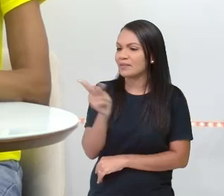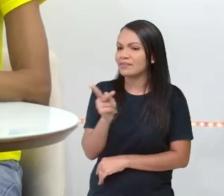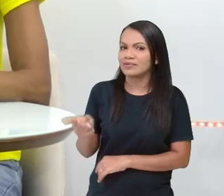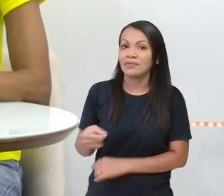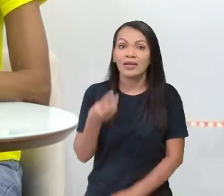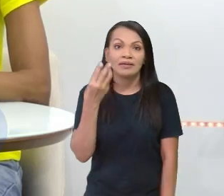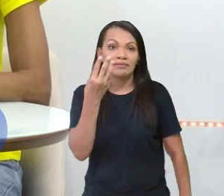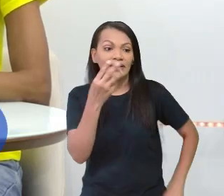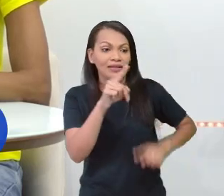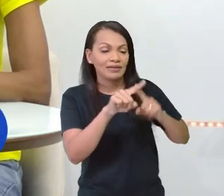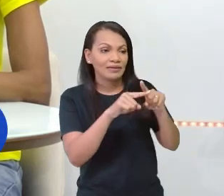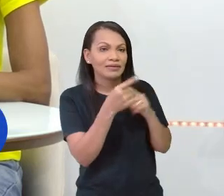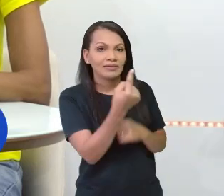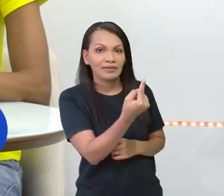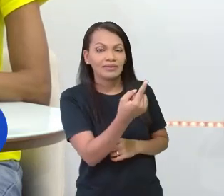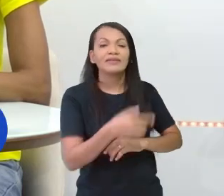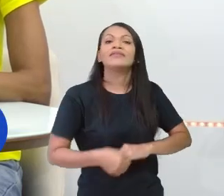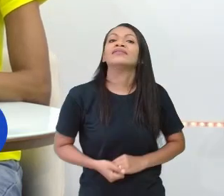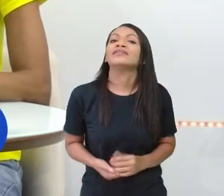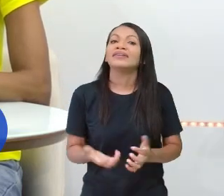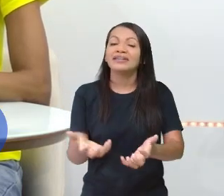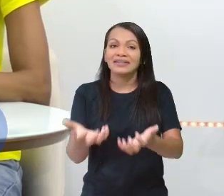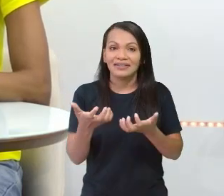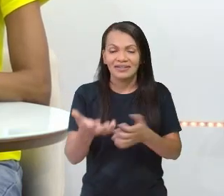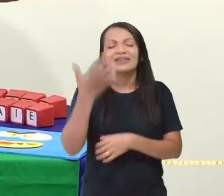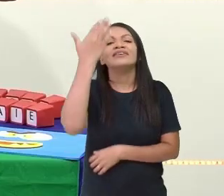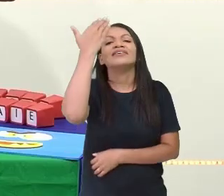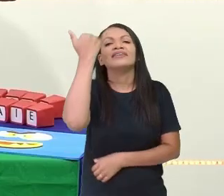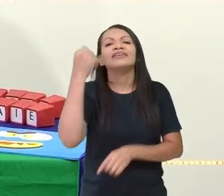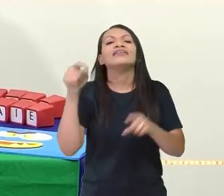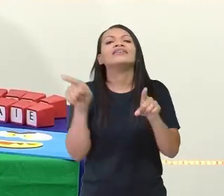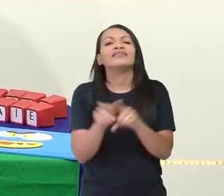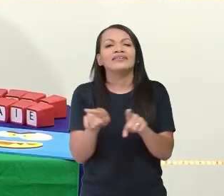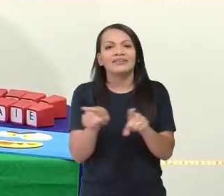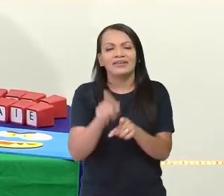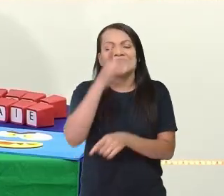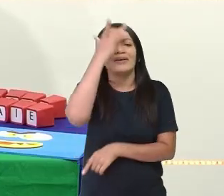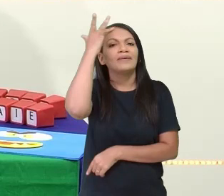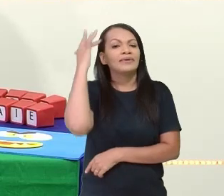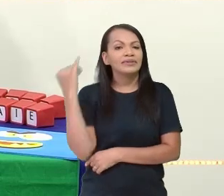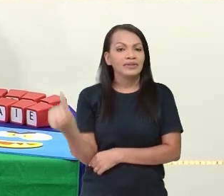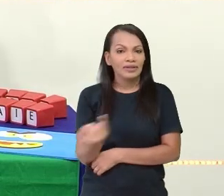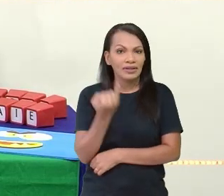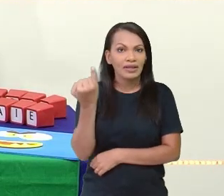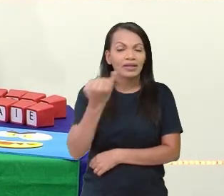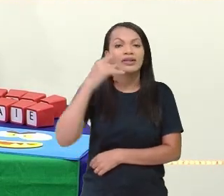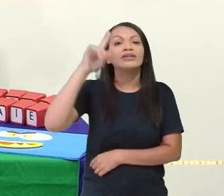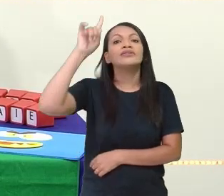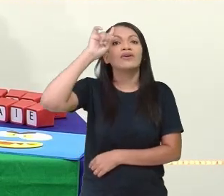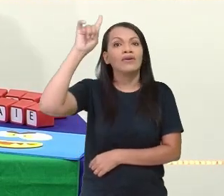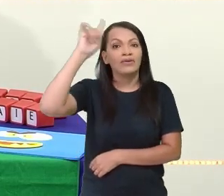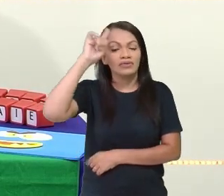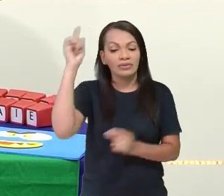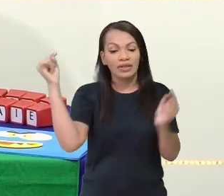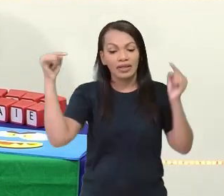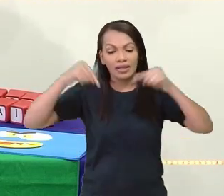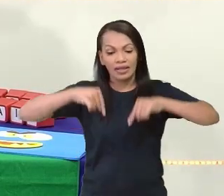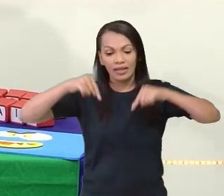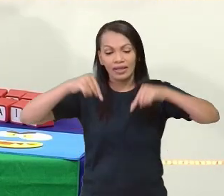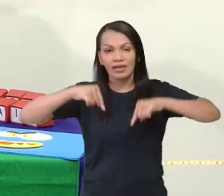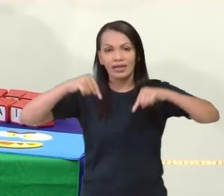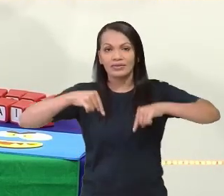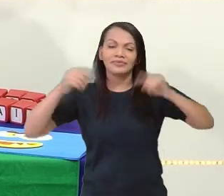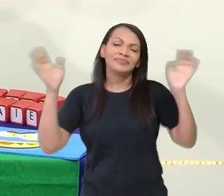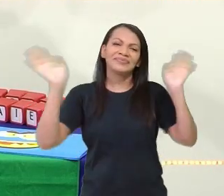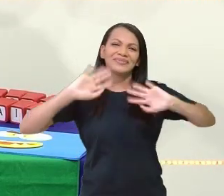3-1. Ah, eu quero saber também o palpite de uma pessoa que é muito importante, que todos os dias também está aqui. Ela está